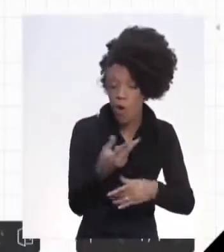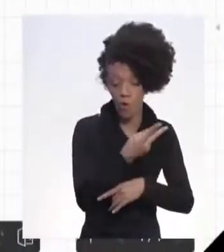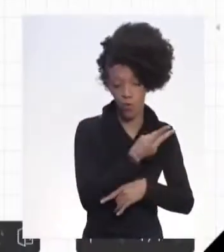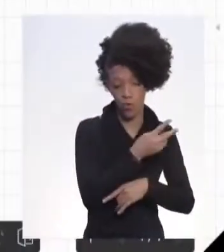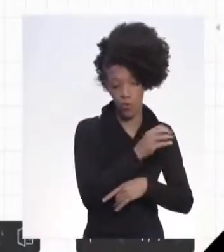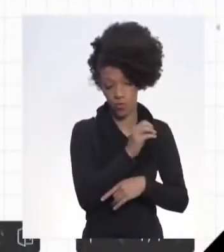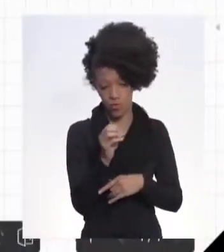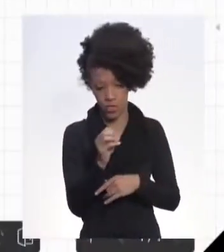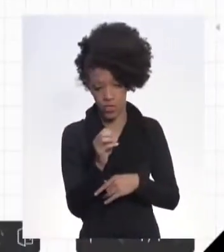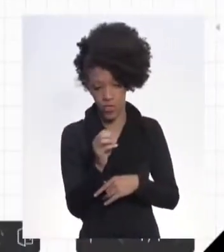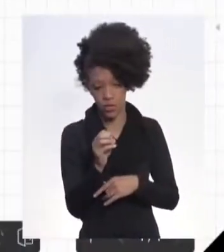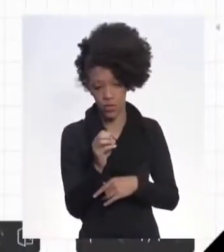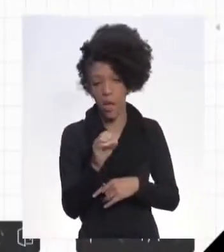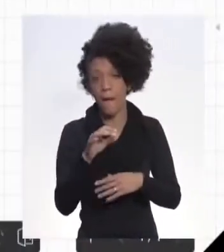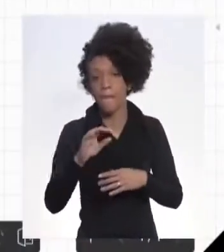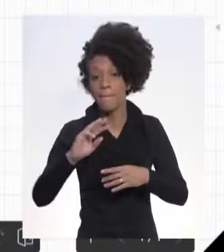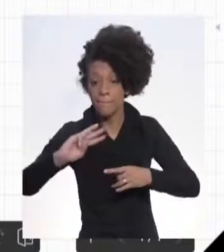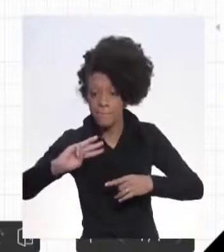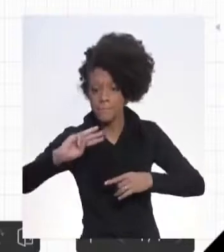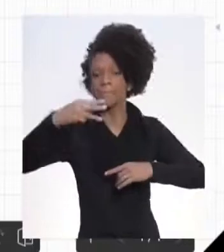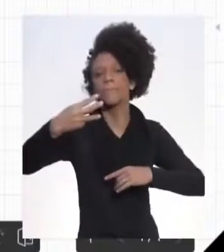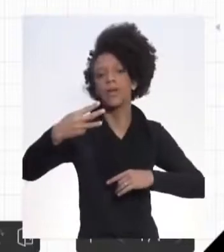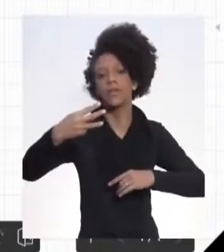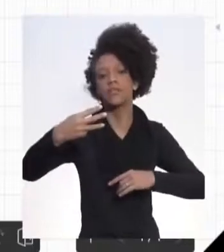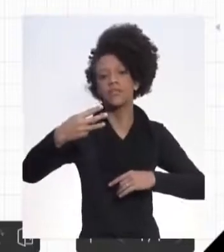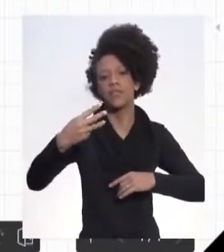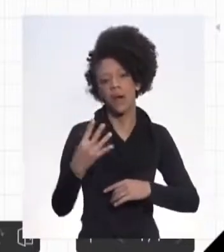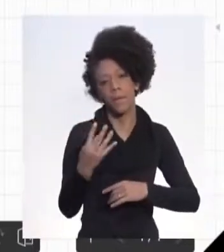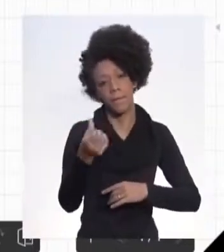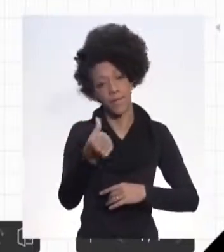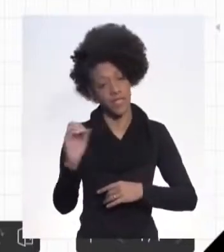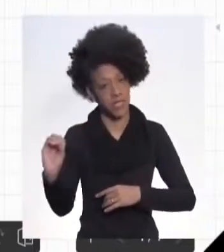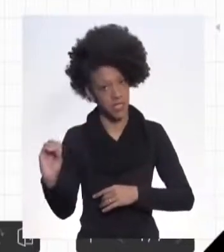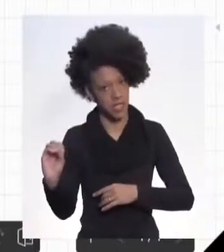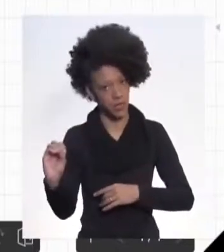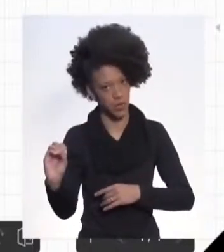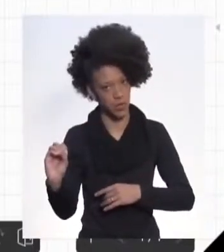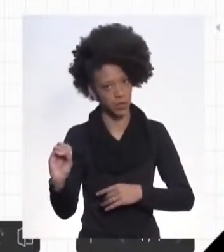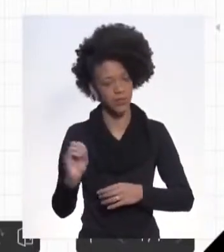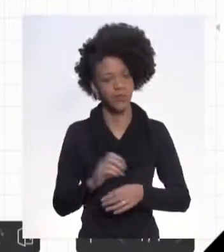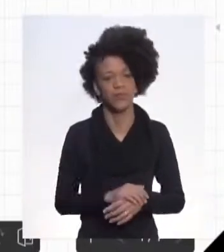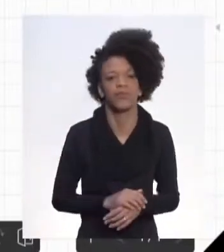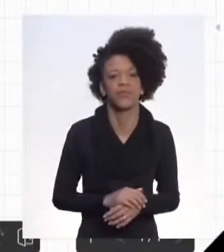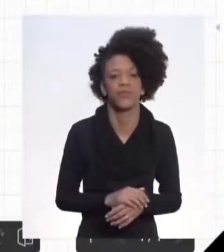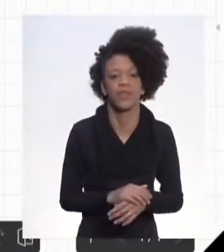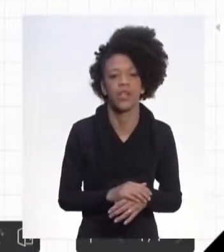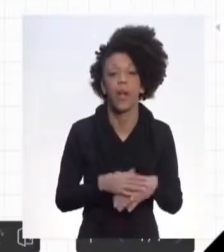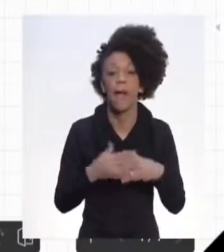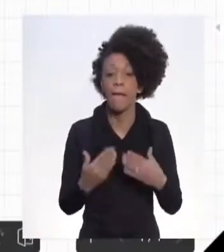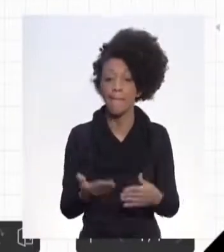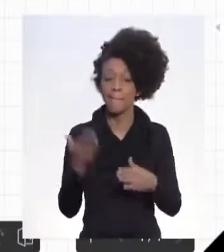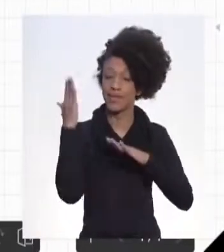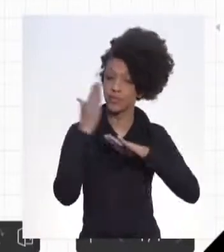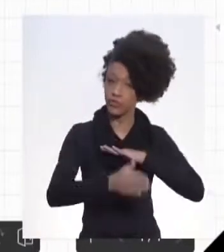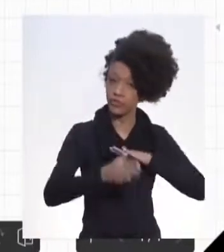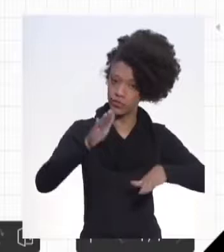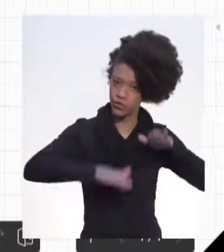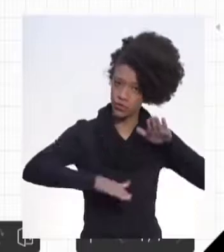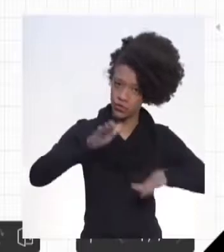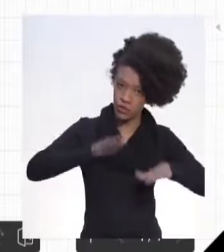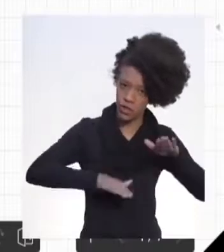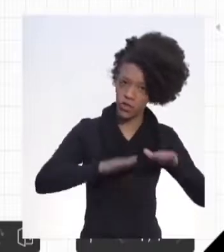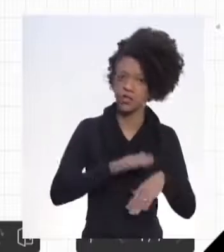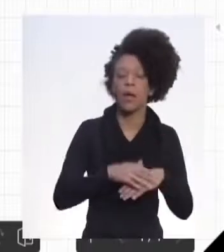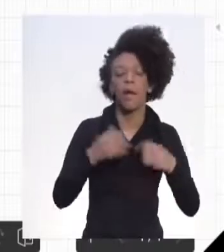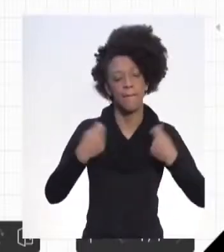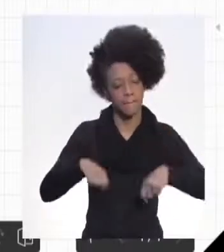3, não é isso? Isso. Então, para ela ser aumentou. proporcional diretamente. Para ela ser proporcionalmente direta, né, para ter